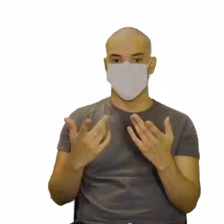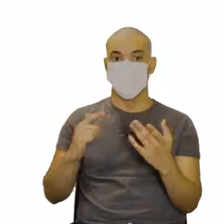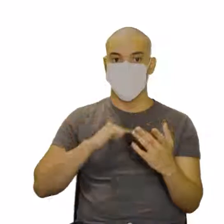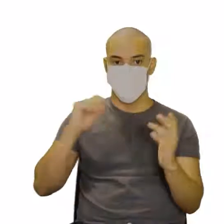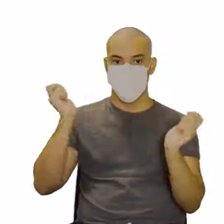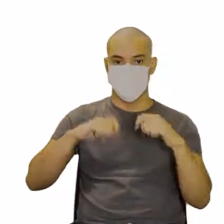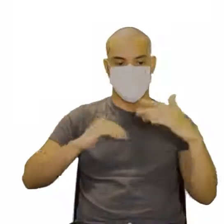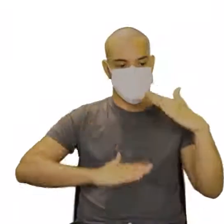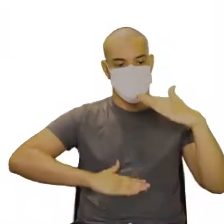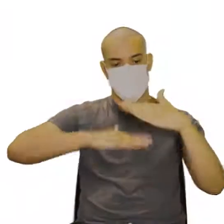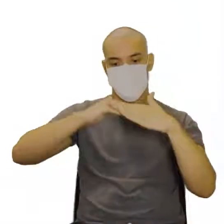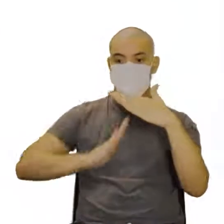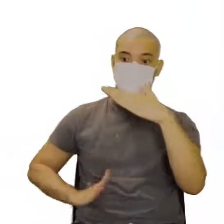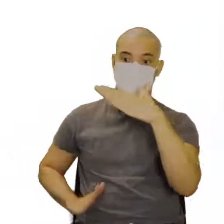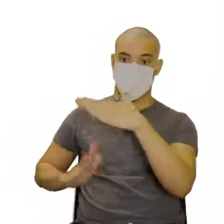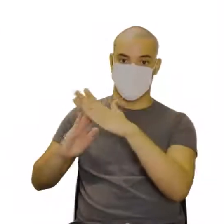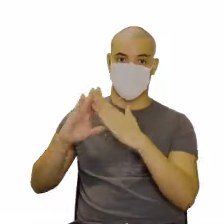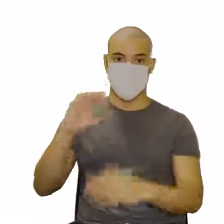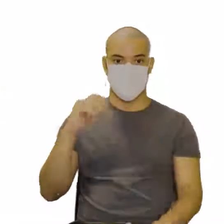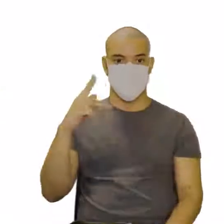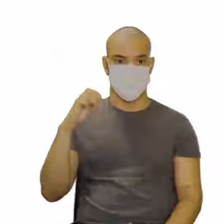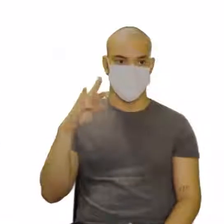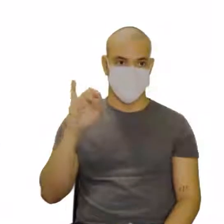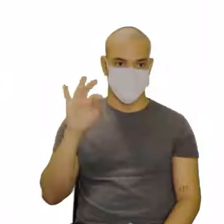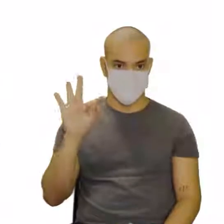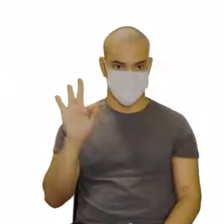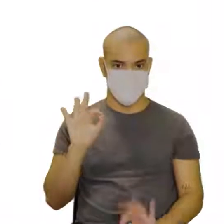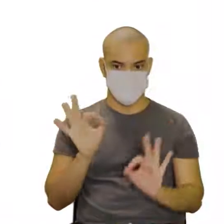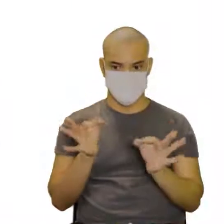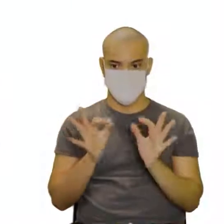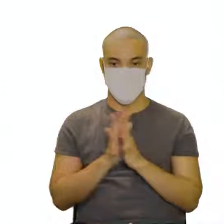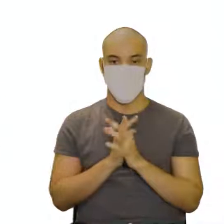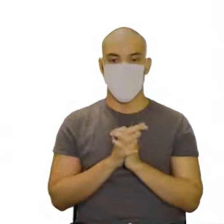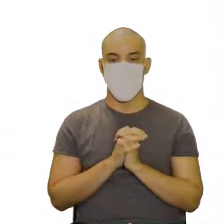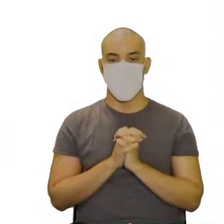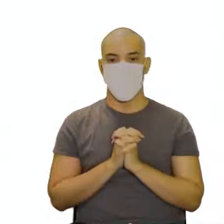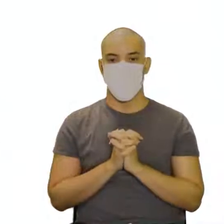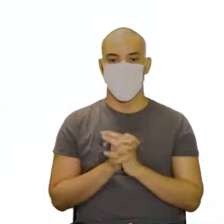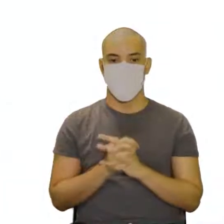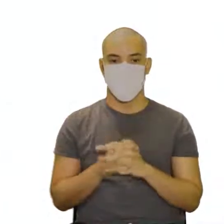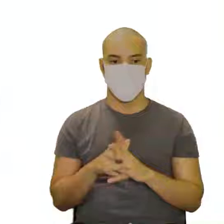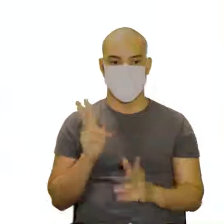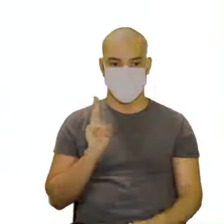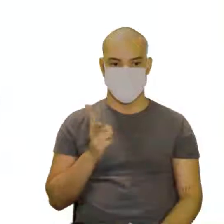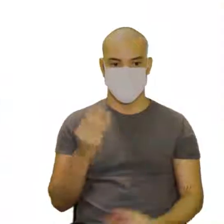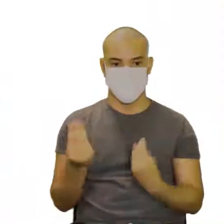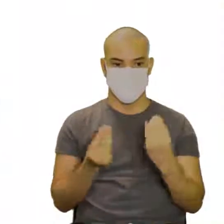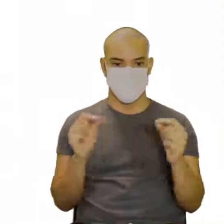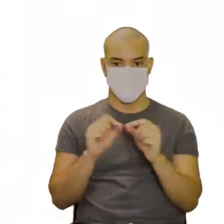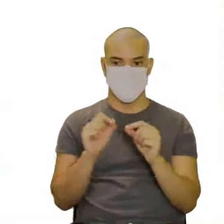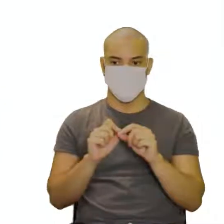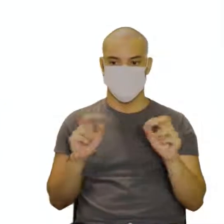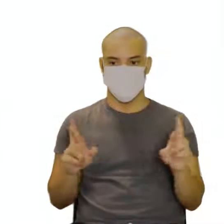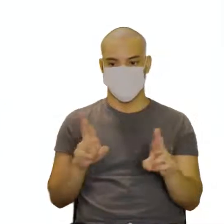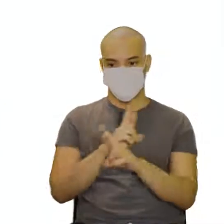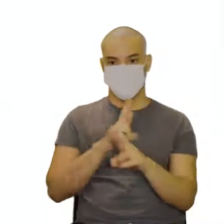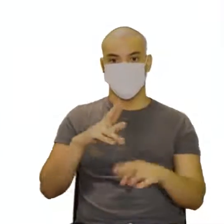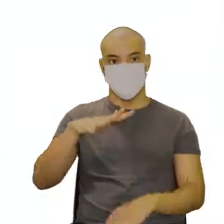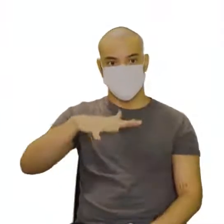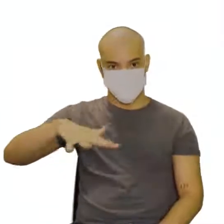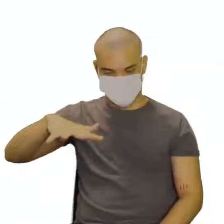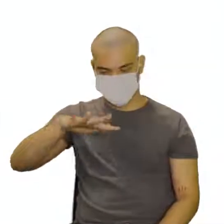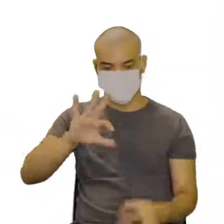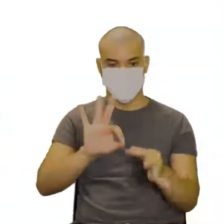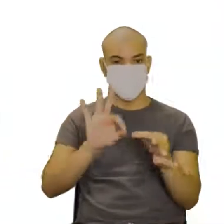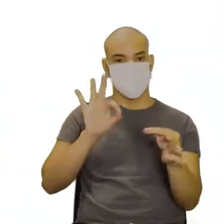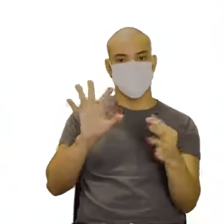de um capacitor, ok? Pessoal, continuando, como é que eu relaciono, então, a área e a